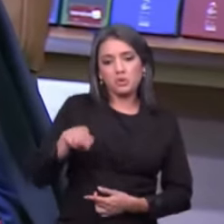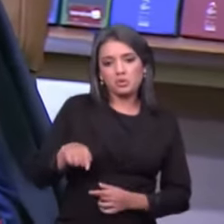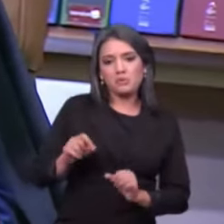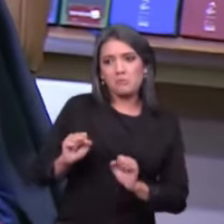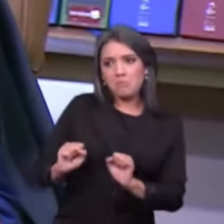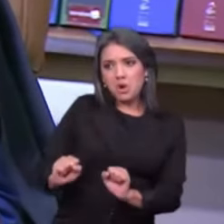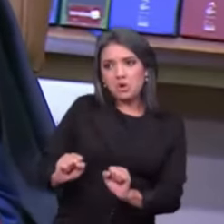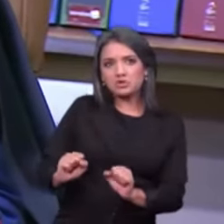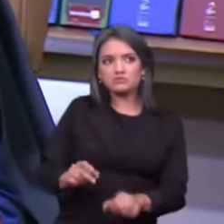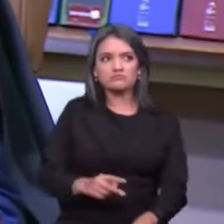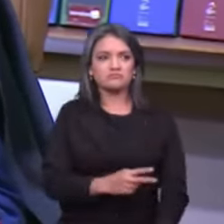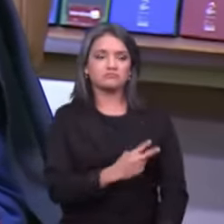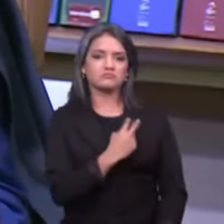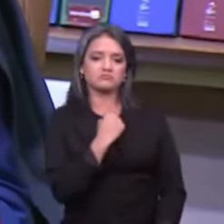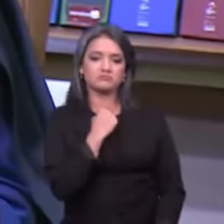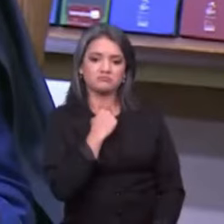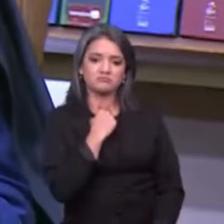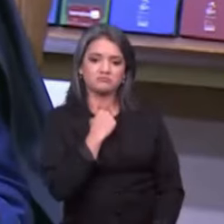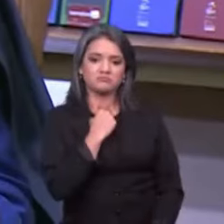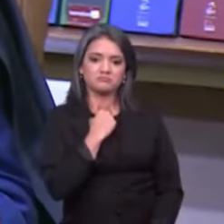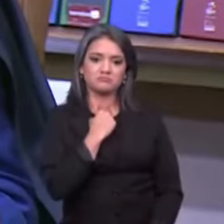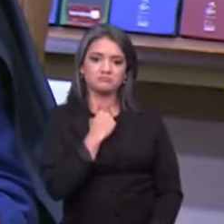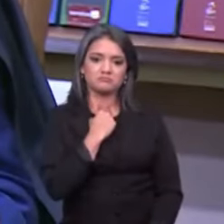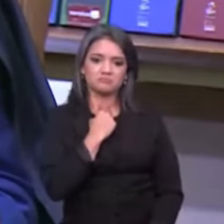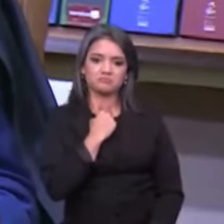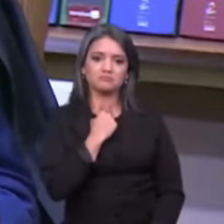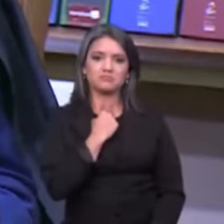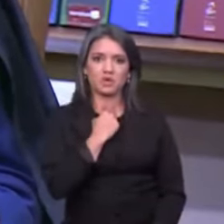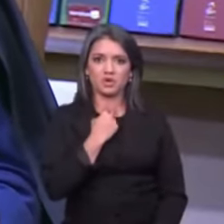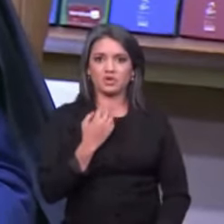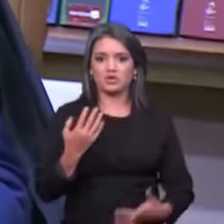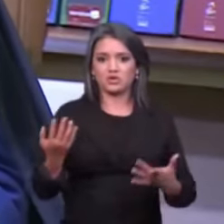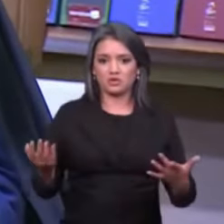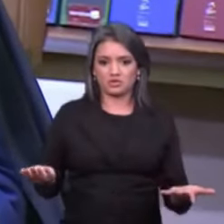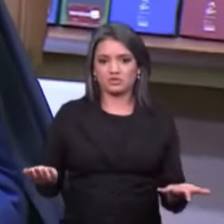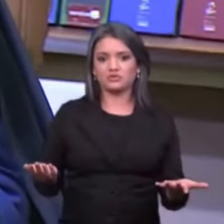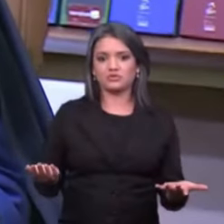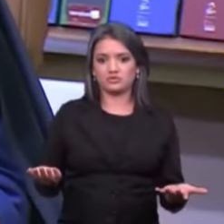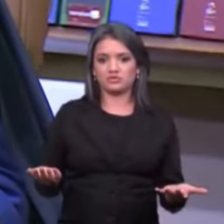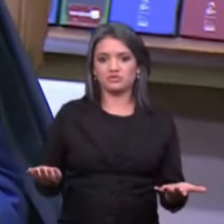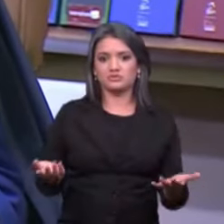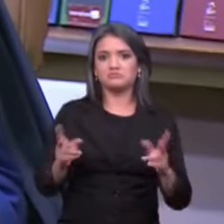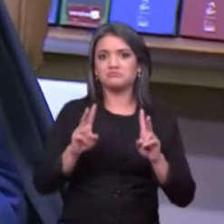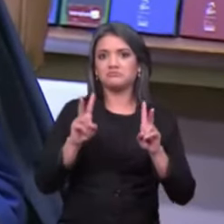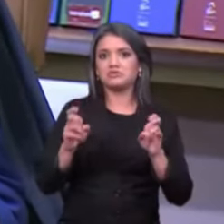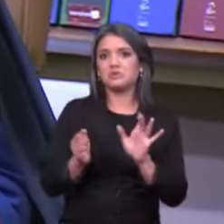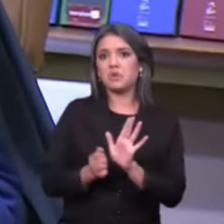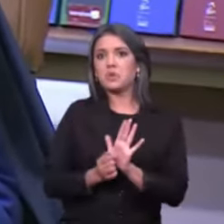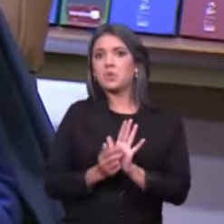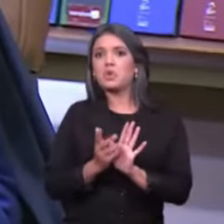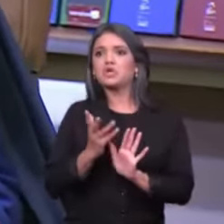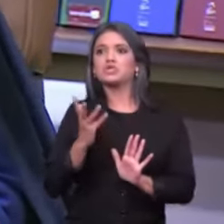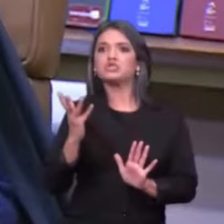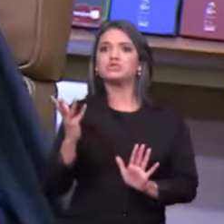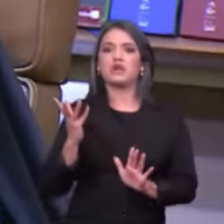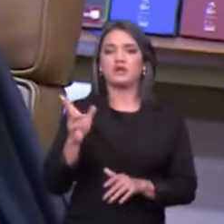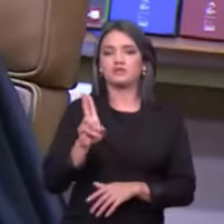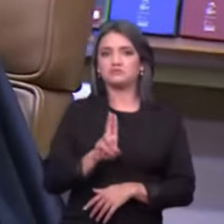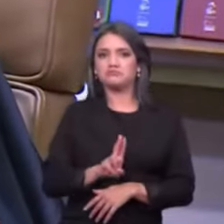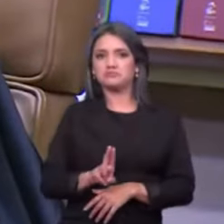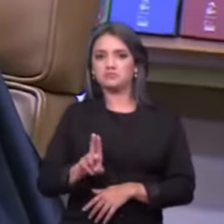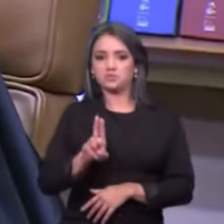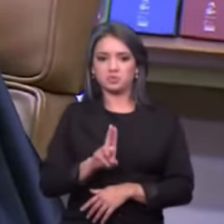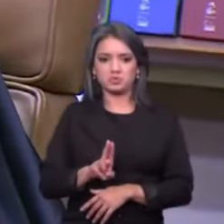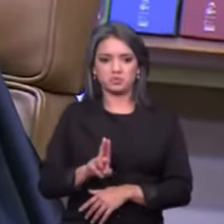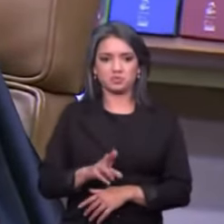ou ilícito em termos de quantidade de utilização.